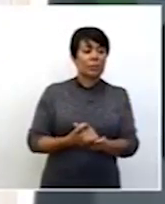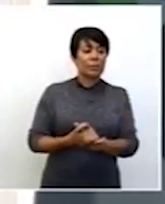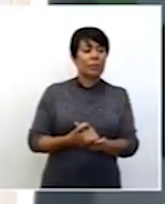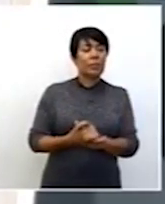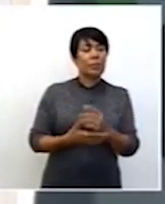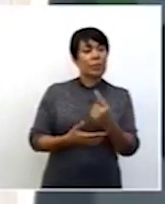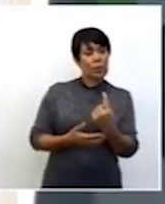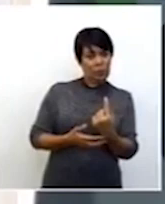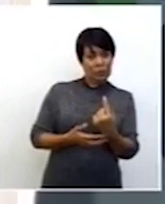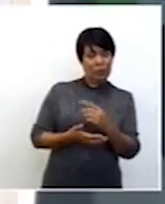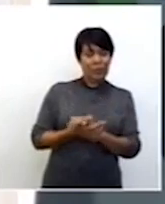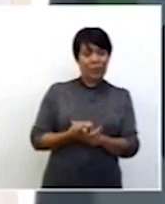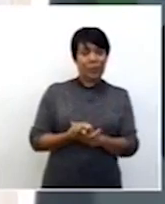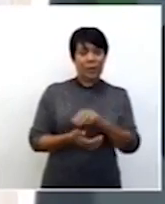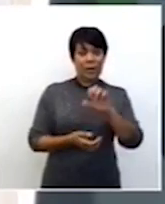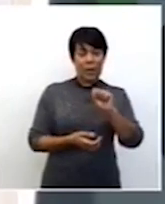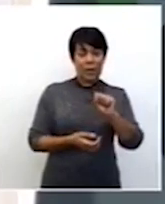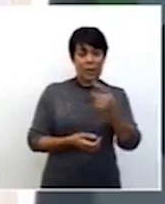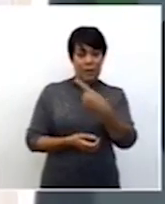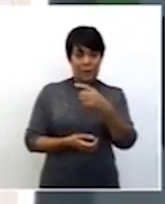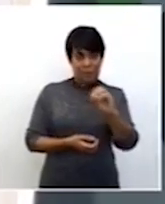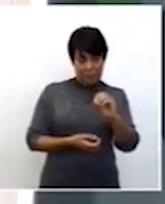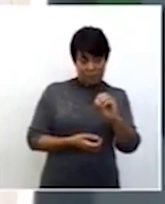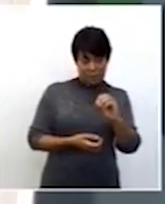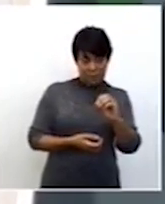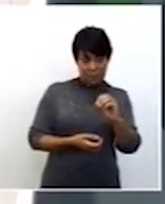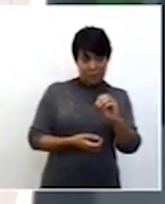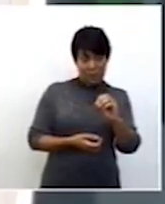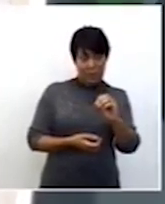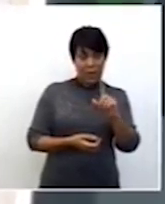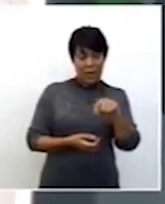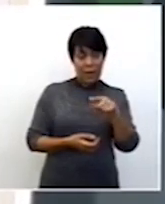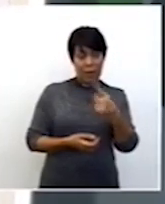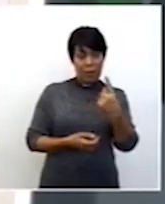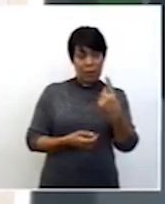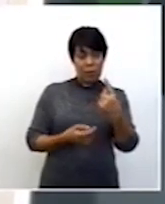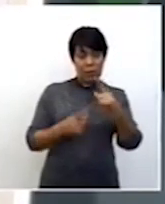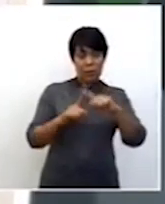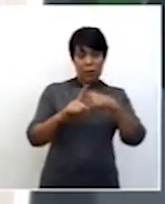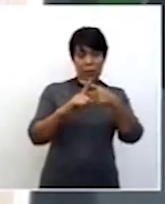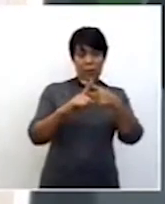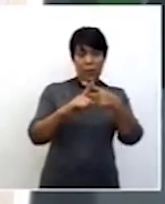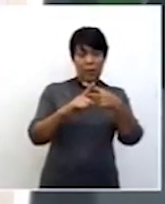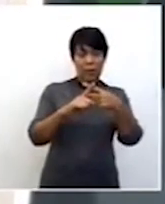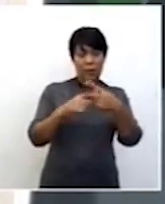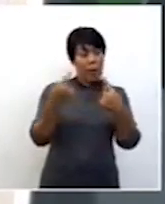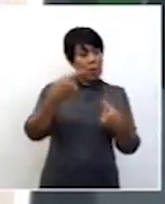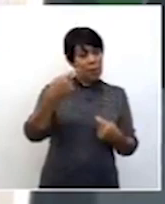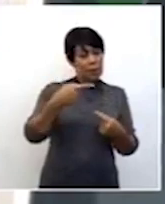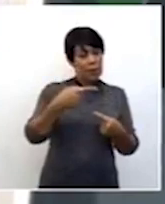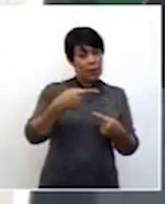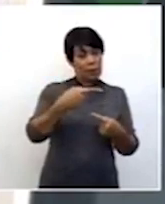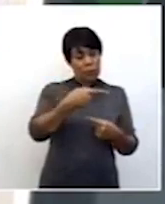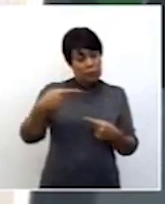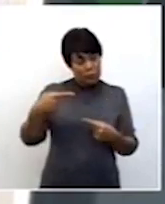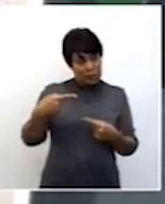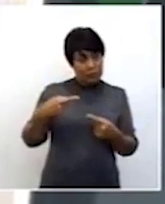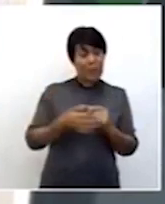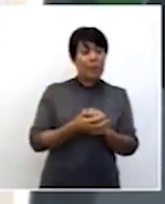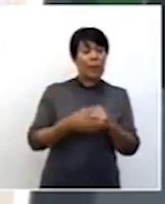Beleza. Então, meu S10 vai ser 1 vezes a subtração primeira, né? Está dentro do parênteses,